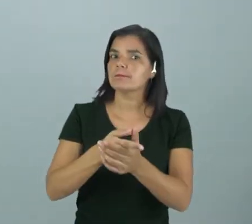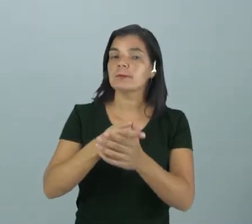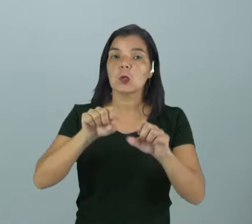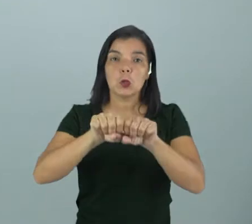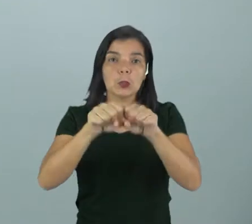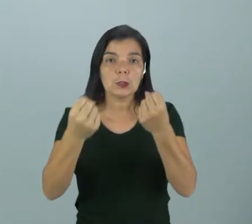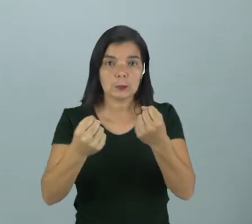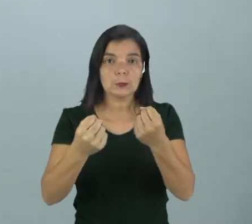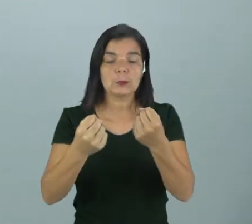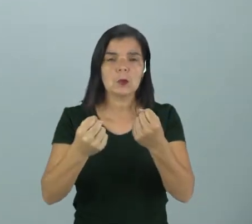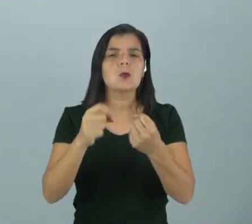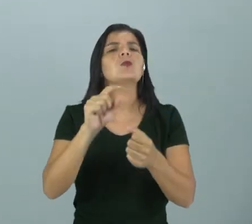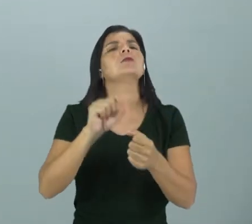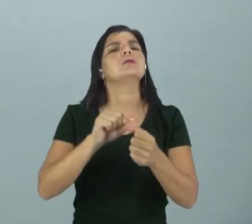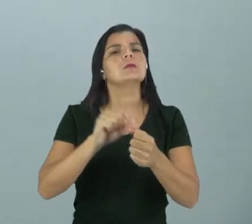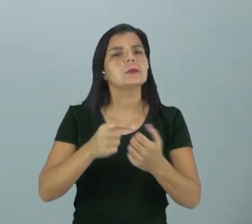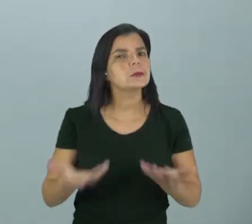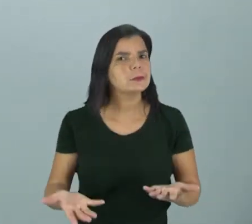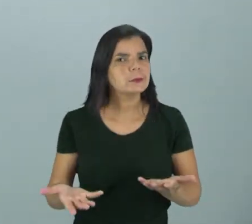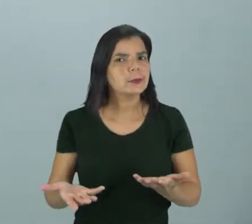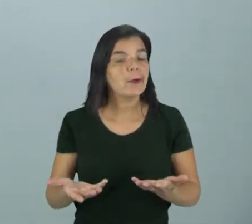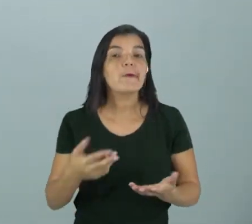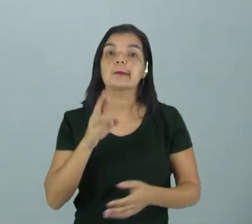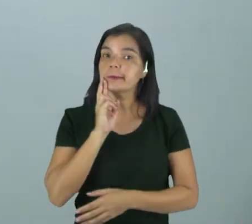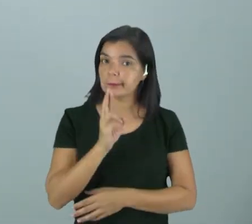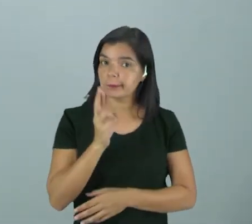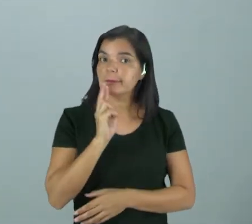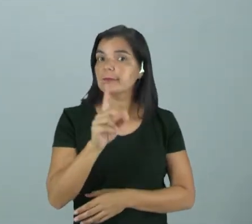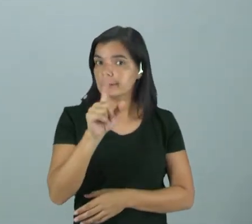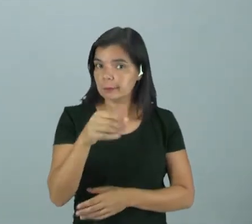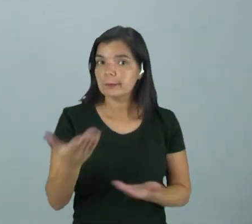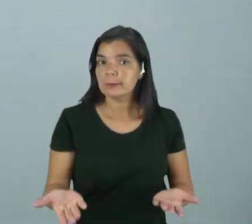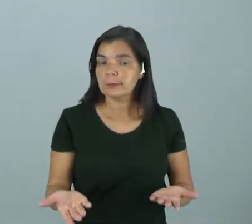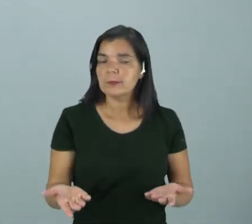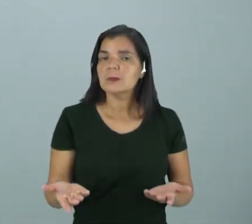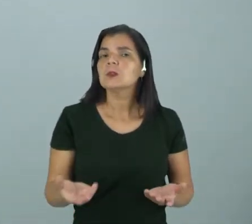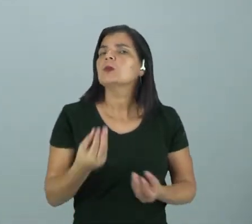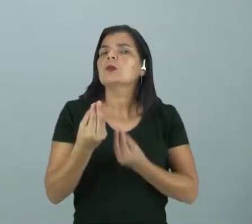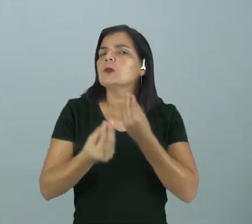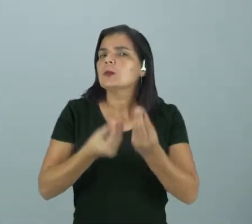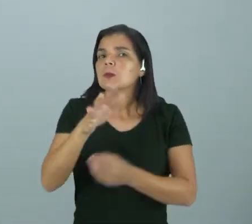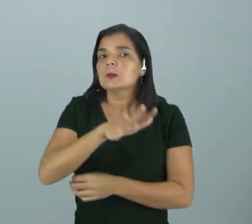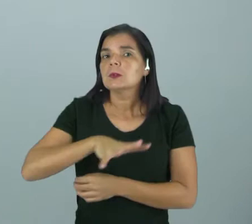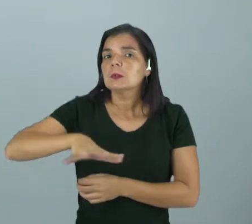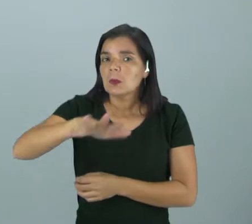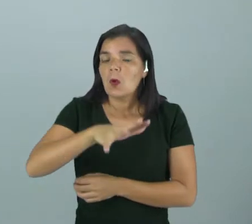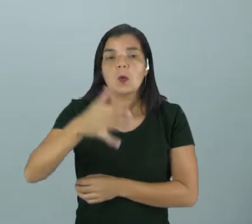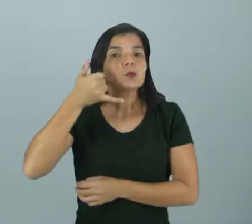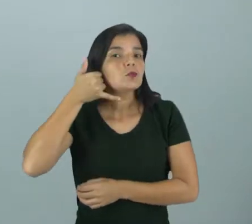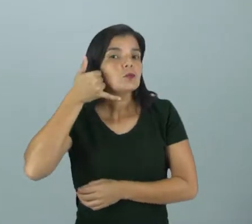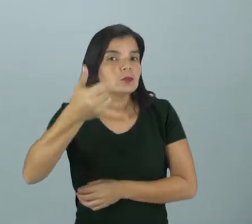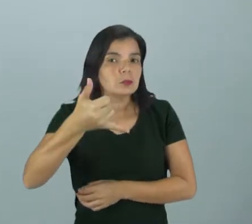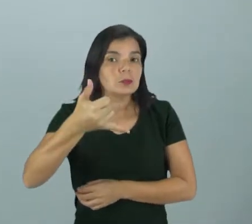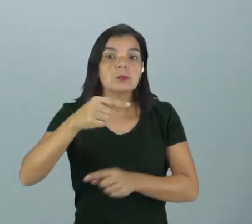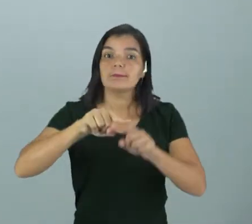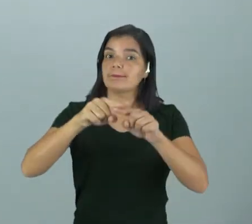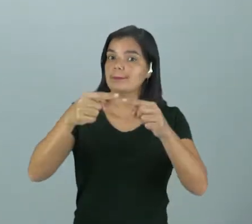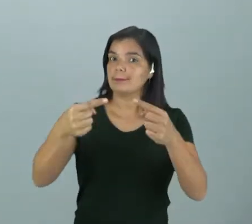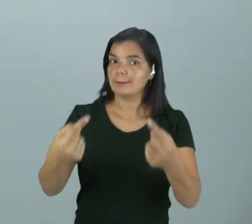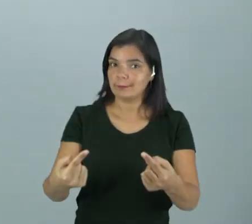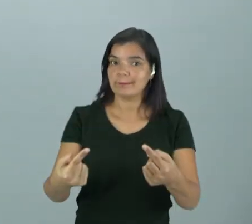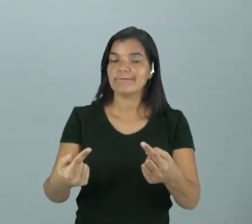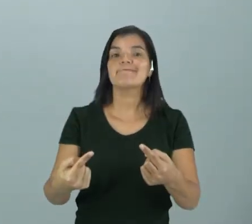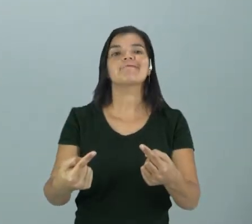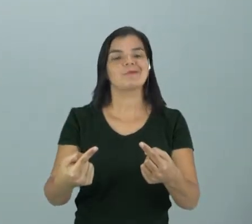veio danificado. O que você faz? Você quer reclamar, não é isso? E o que você faz? Geralmente você telefona, mas